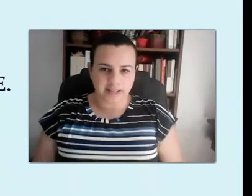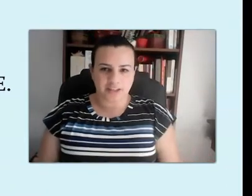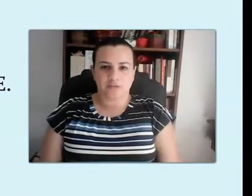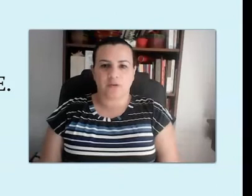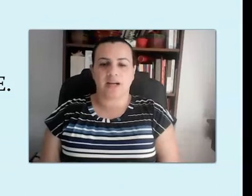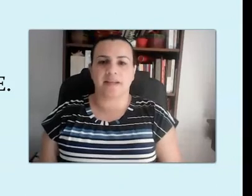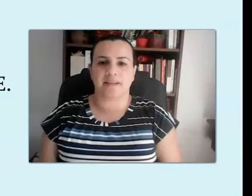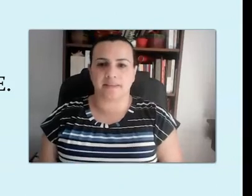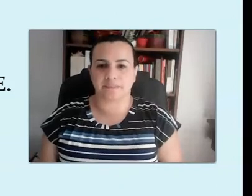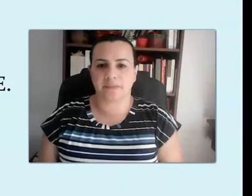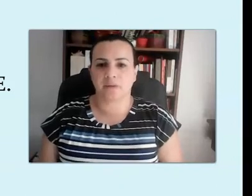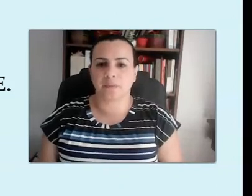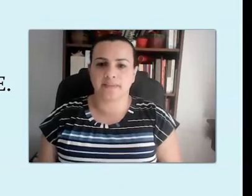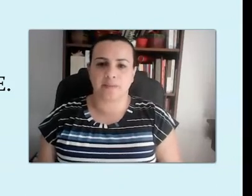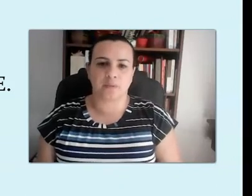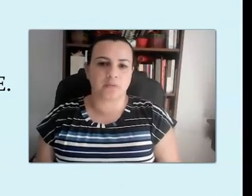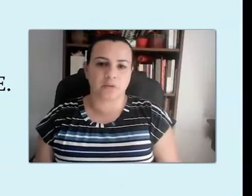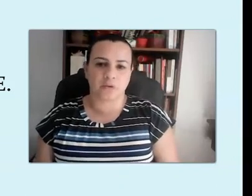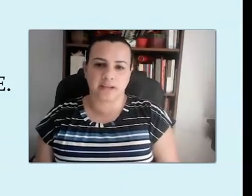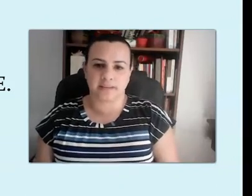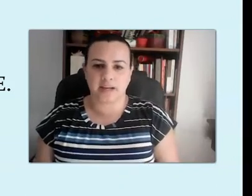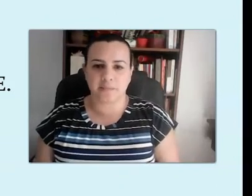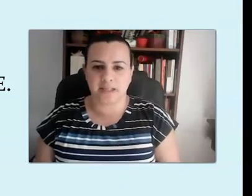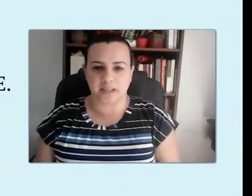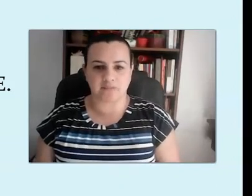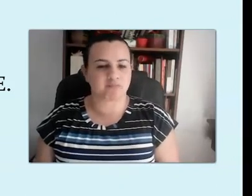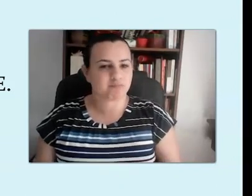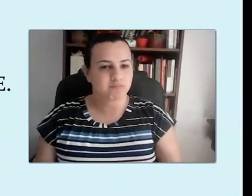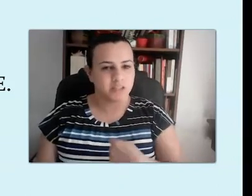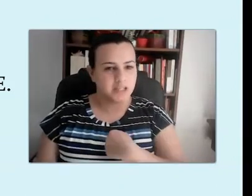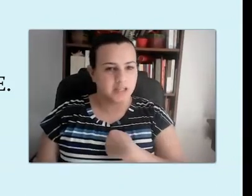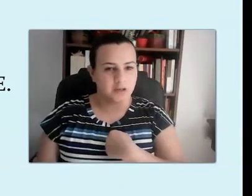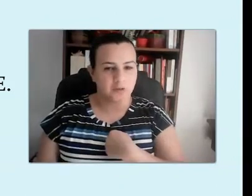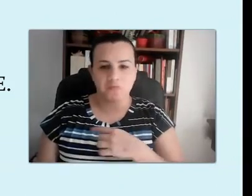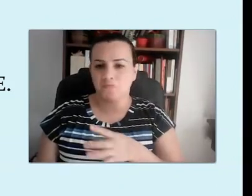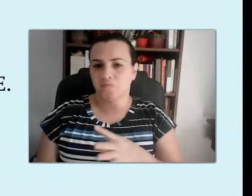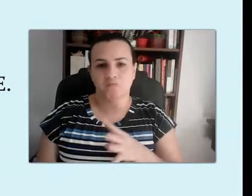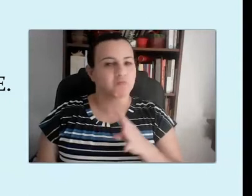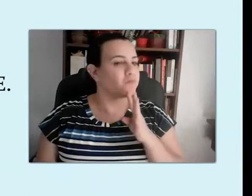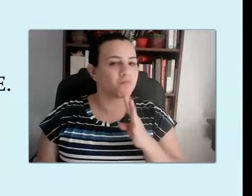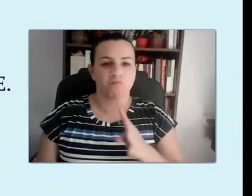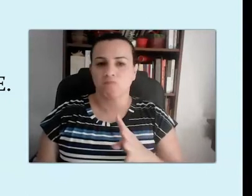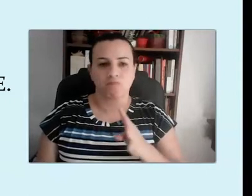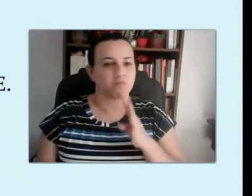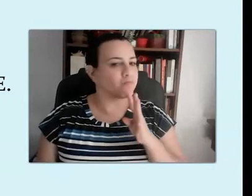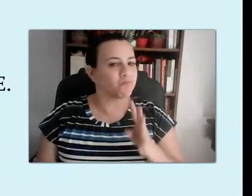Então, sinal negativo com a cabeça. Então, por exemplo, eu não conhecer a Maria. Eu